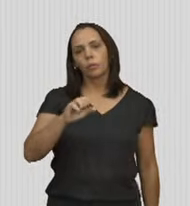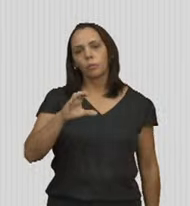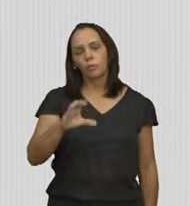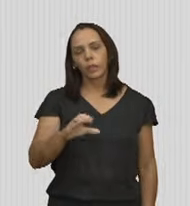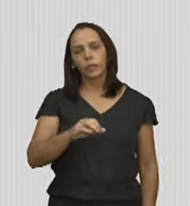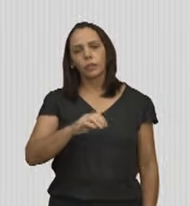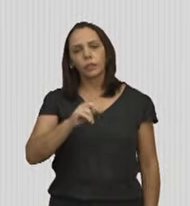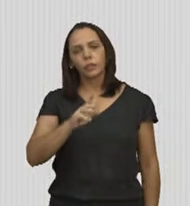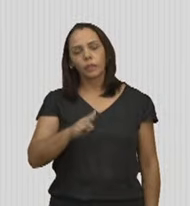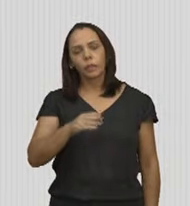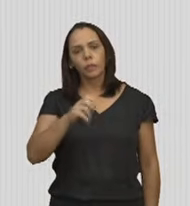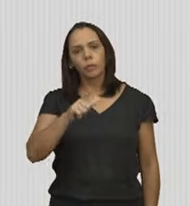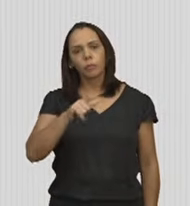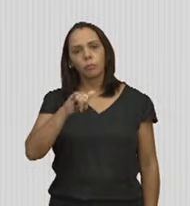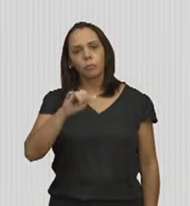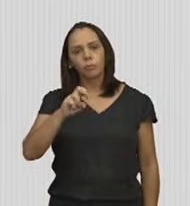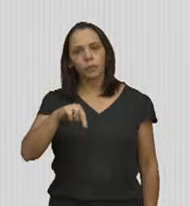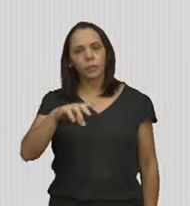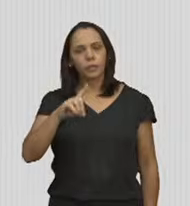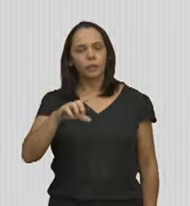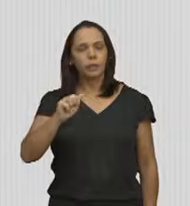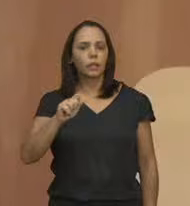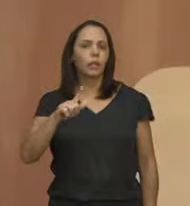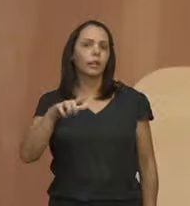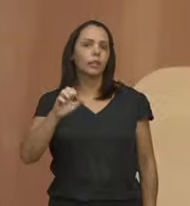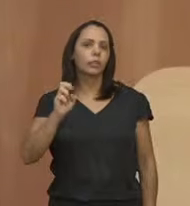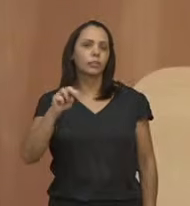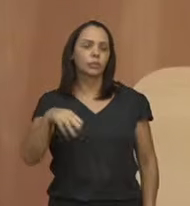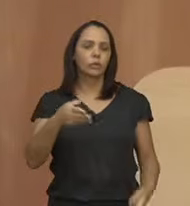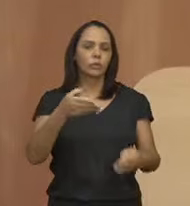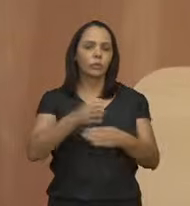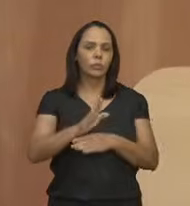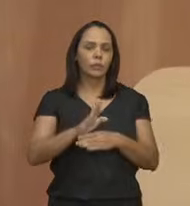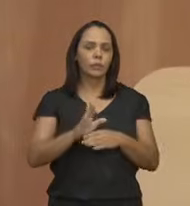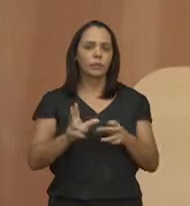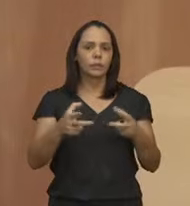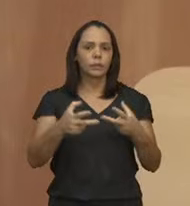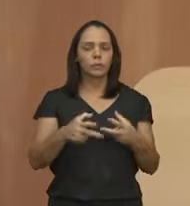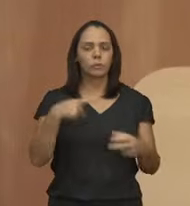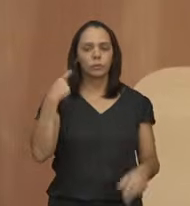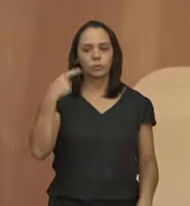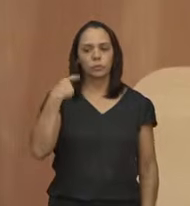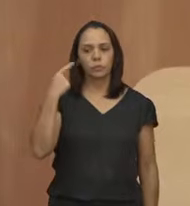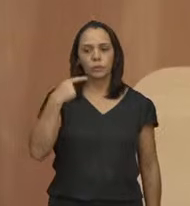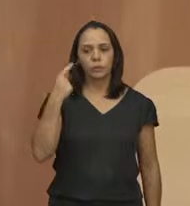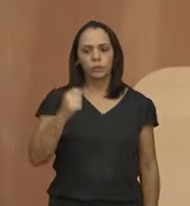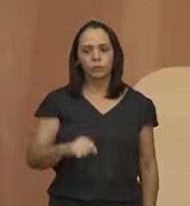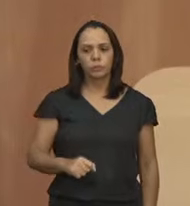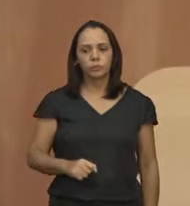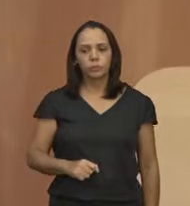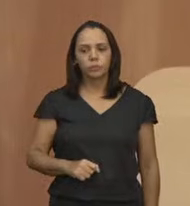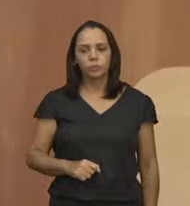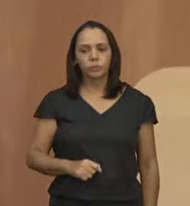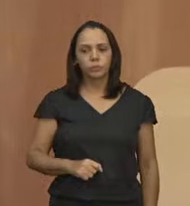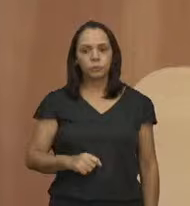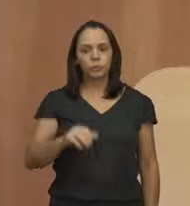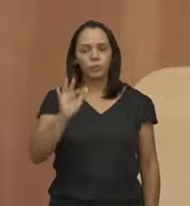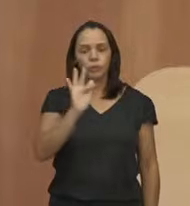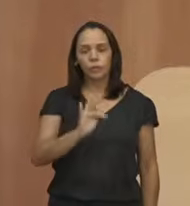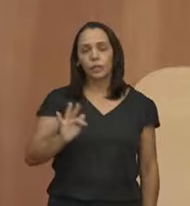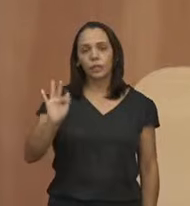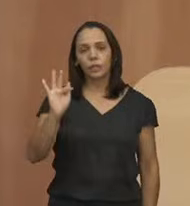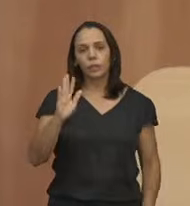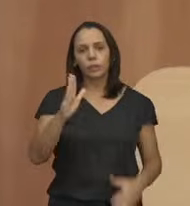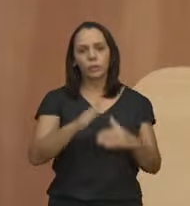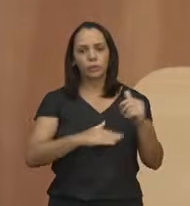dos Deputados, em nível federal. É uma medida aprovada pelos deputados federais que, na